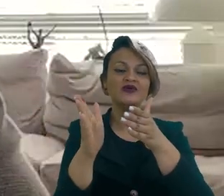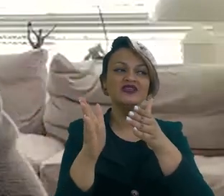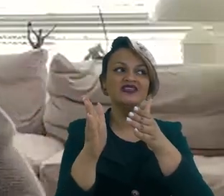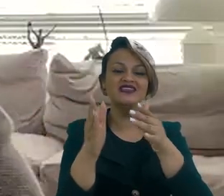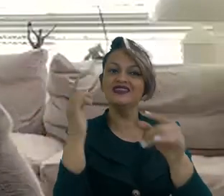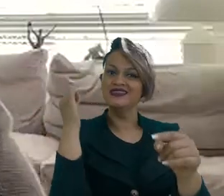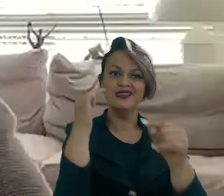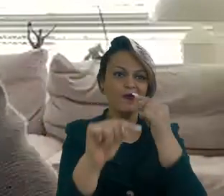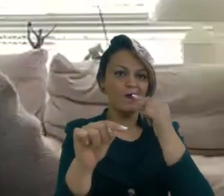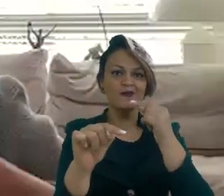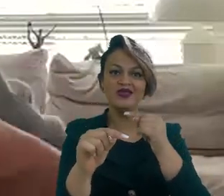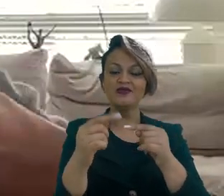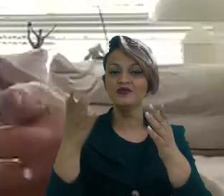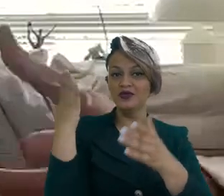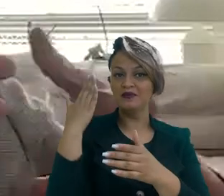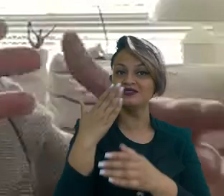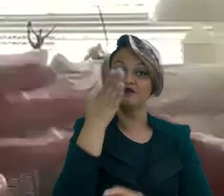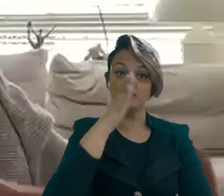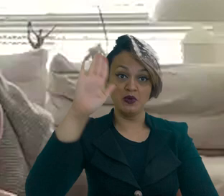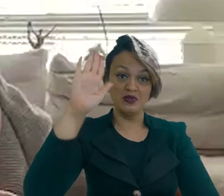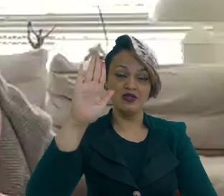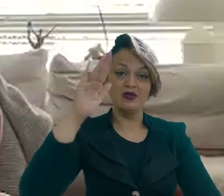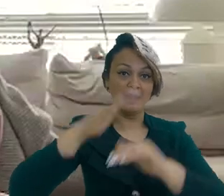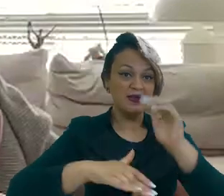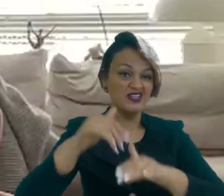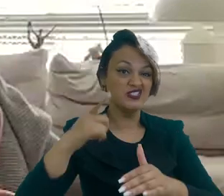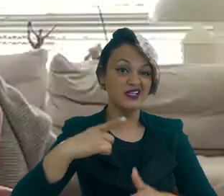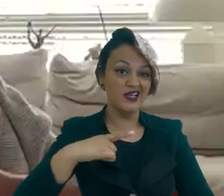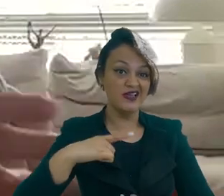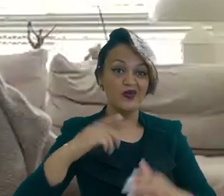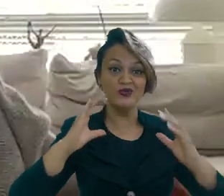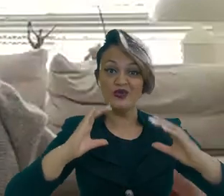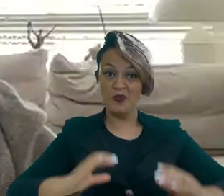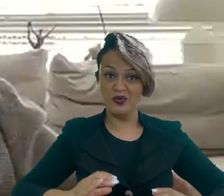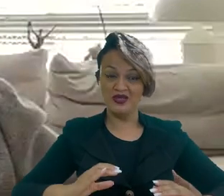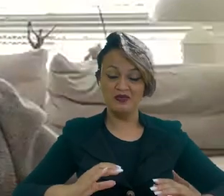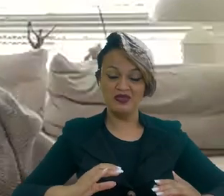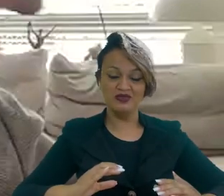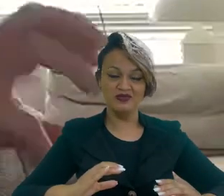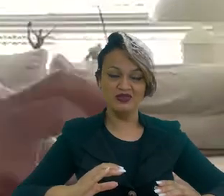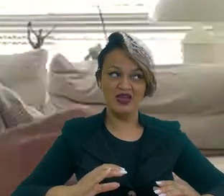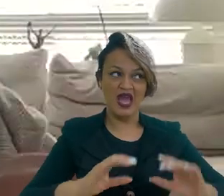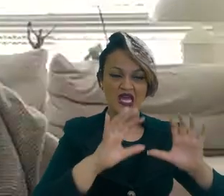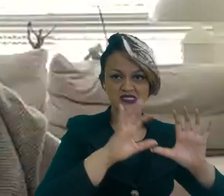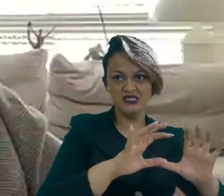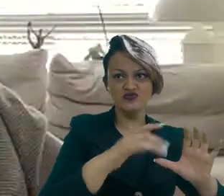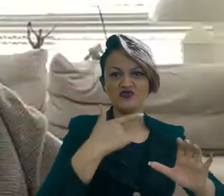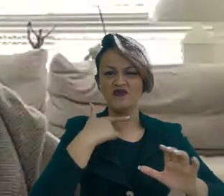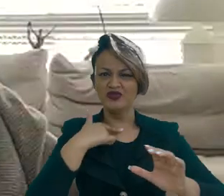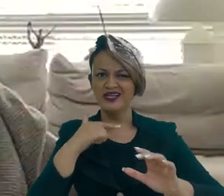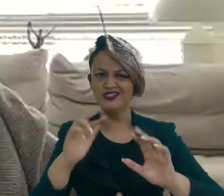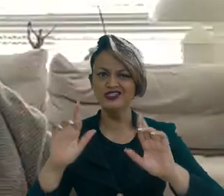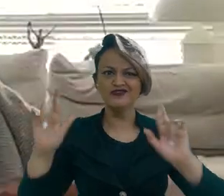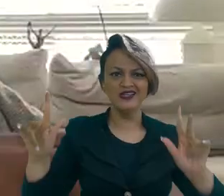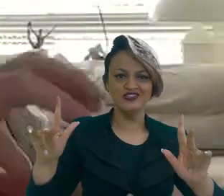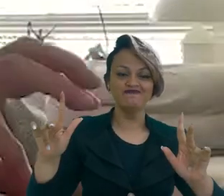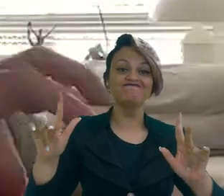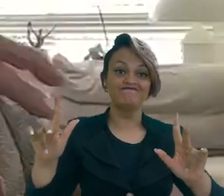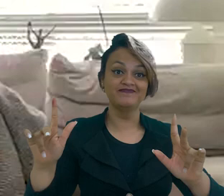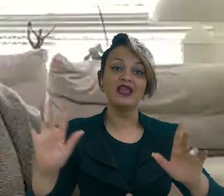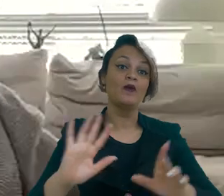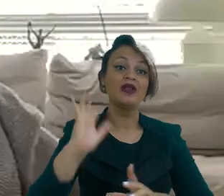que fere o que nós Prometemos que íamos fazer a conduta desmente a vontade